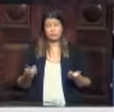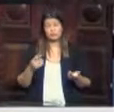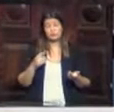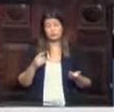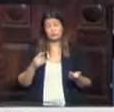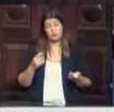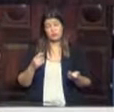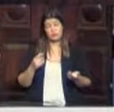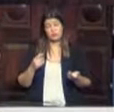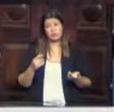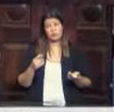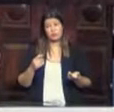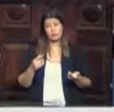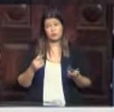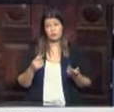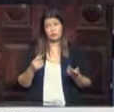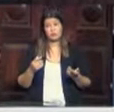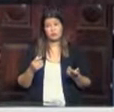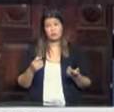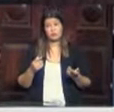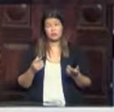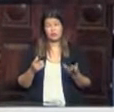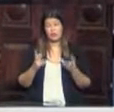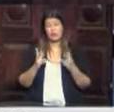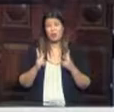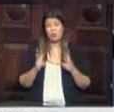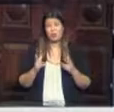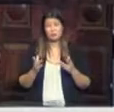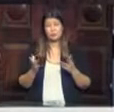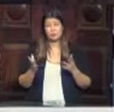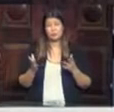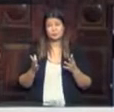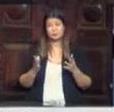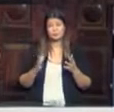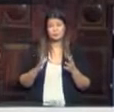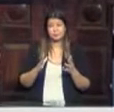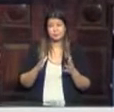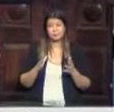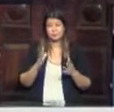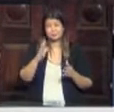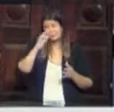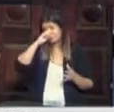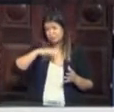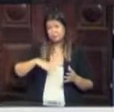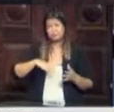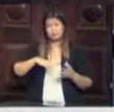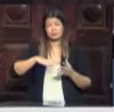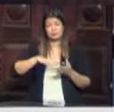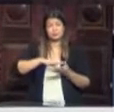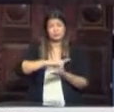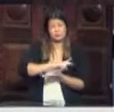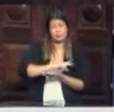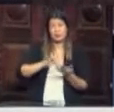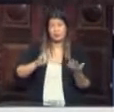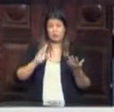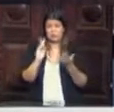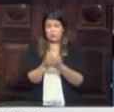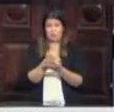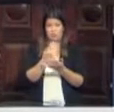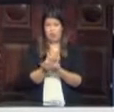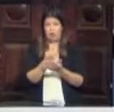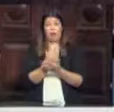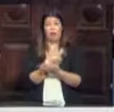demanda atual. Então, o outro salão ele estava totalmente ocioso. E aí, o que que acontece? A